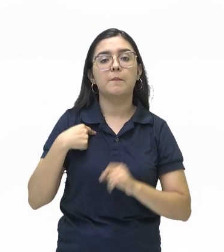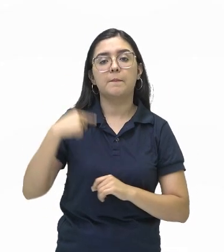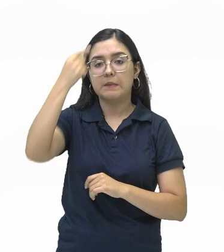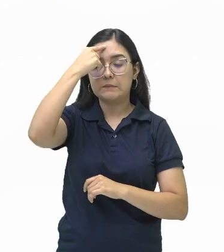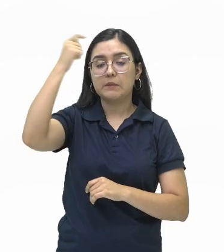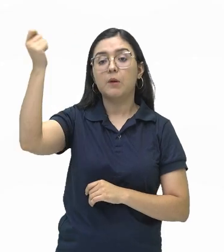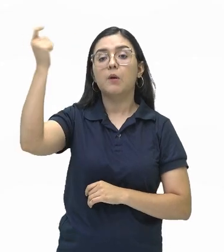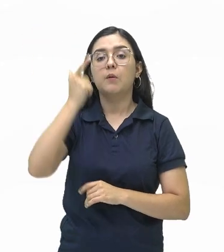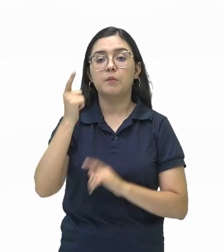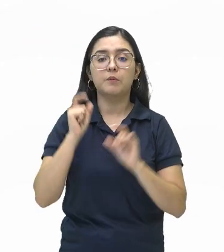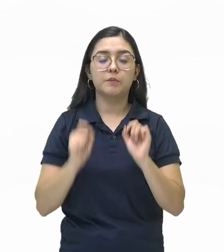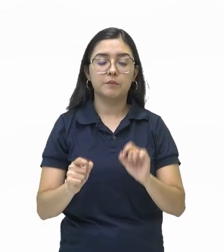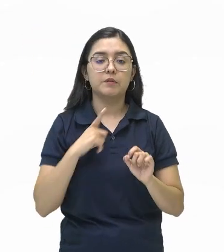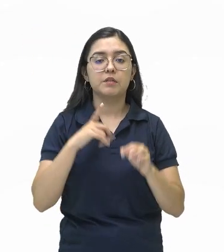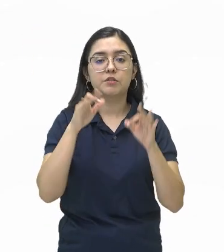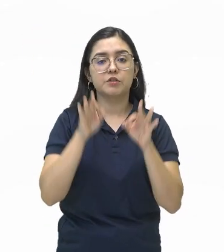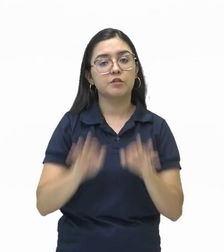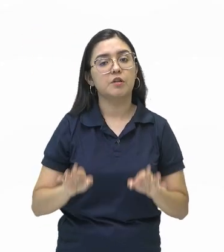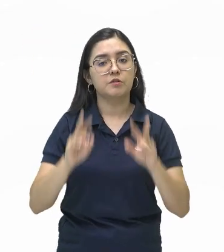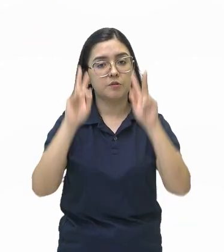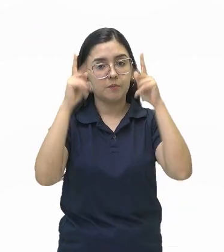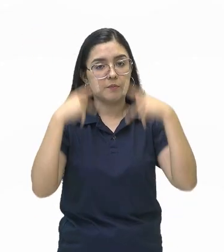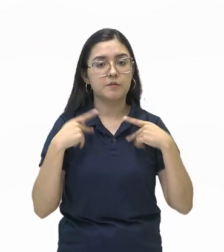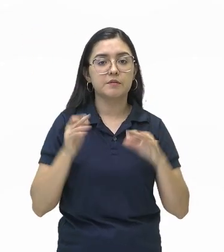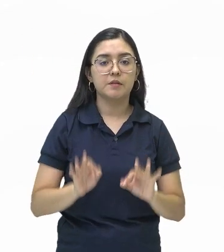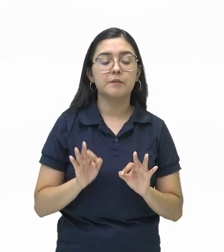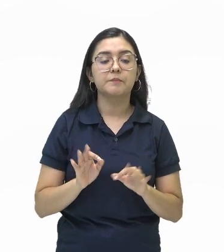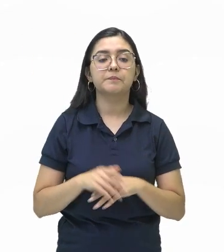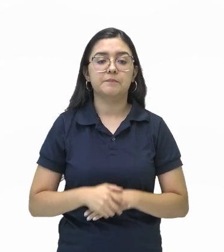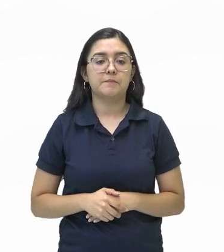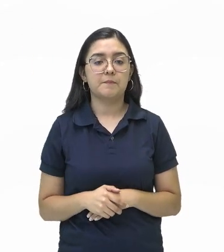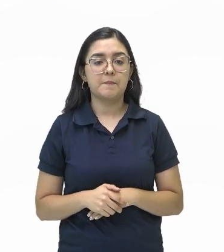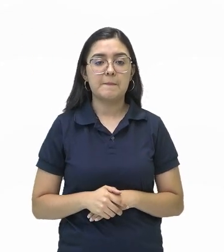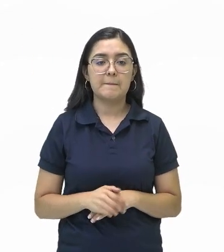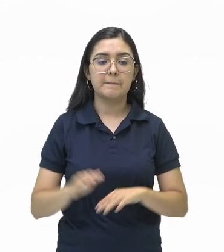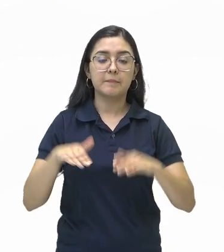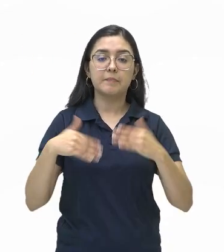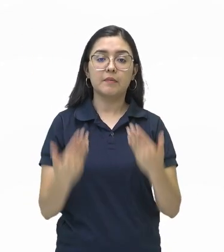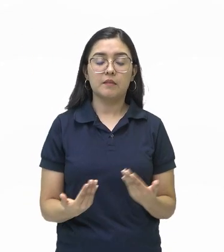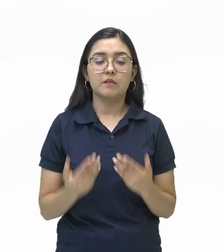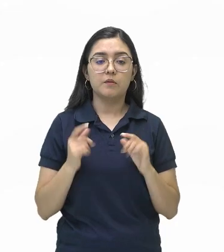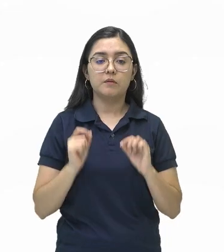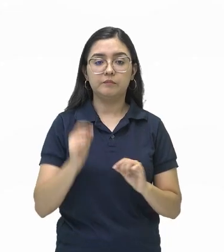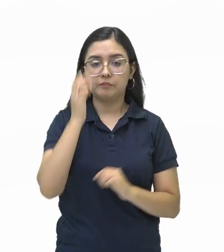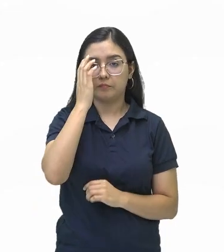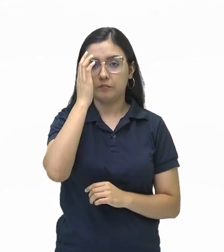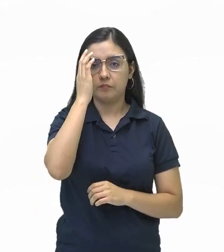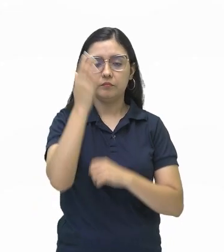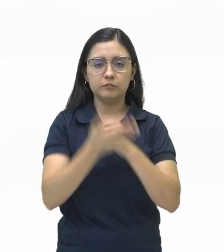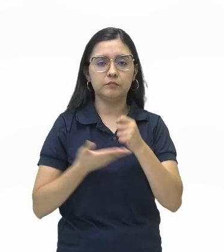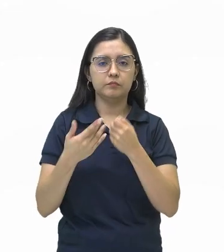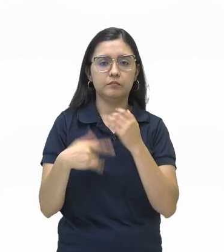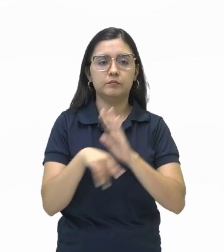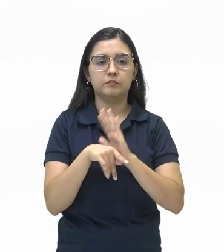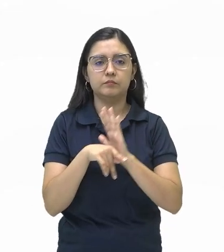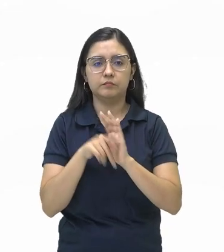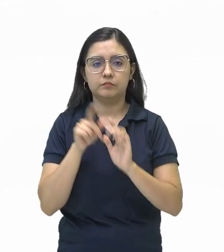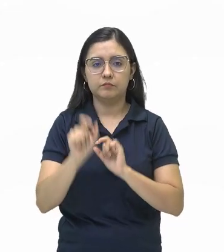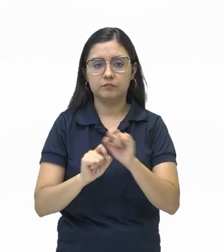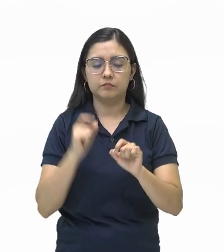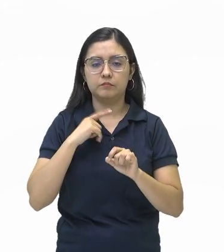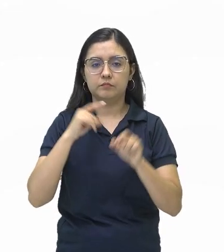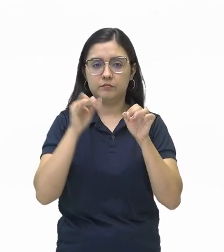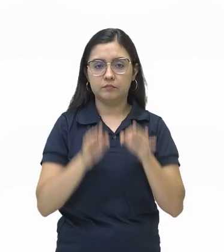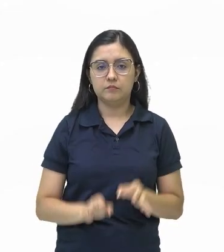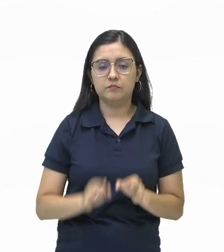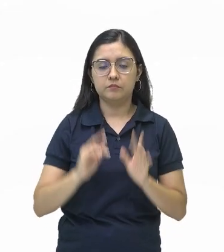iluminista aí, na questão da dignidade humana. Perfeito? Então, embora o princípio da